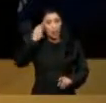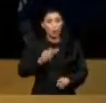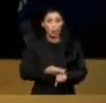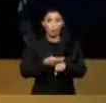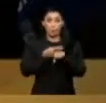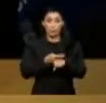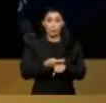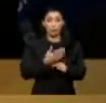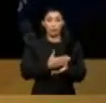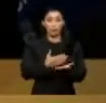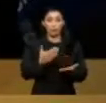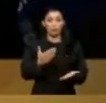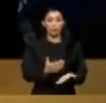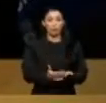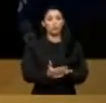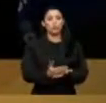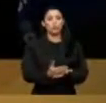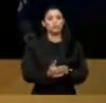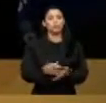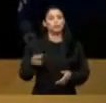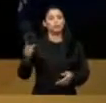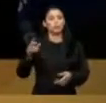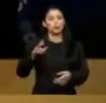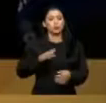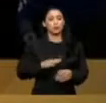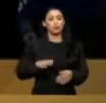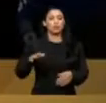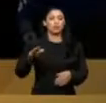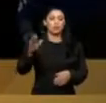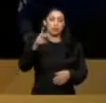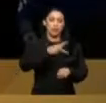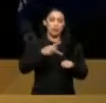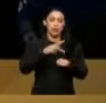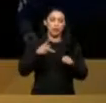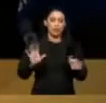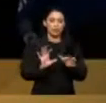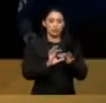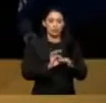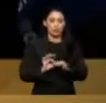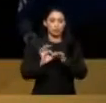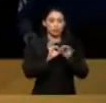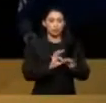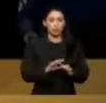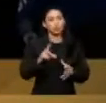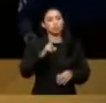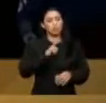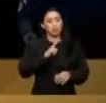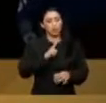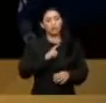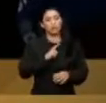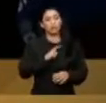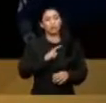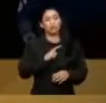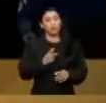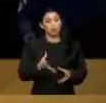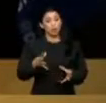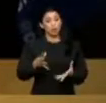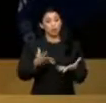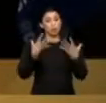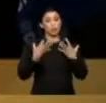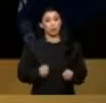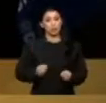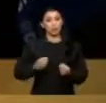foi a única brasileira com atuação no sistema de justiça a receber a referida menção internacional. Feitas